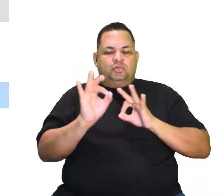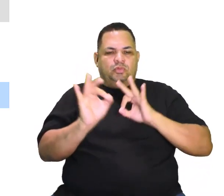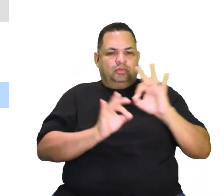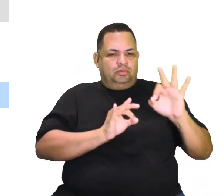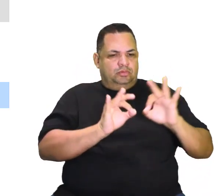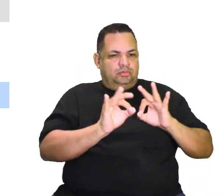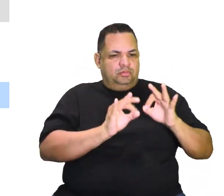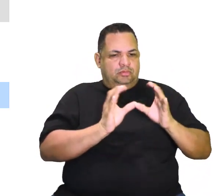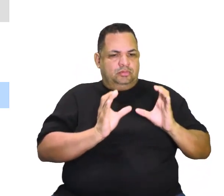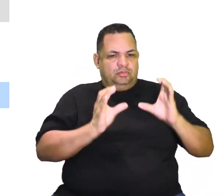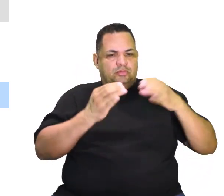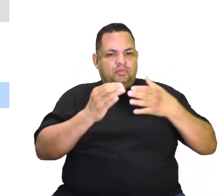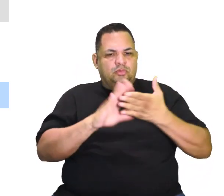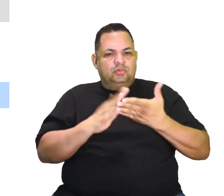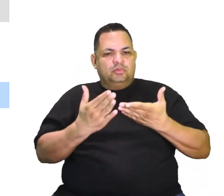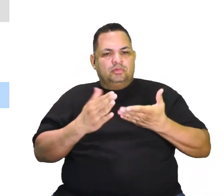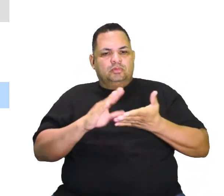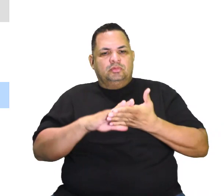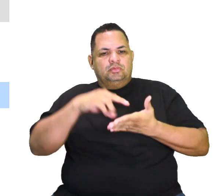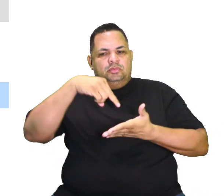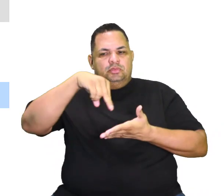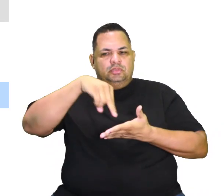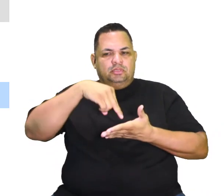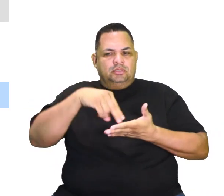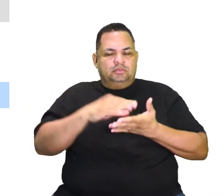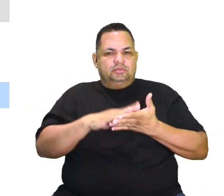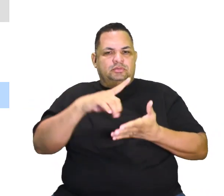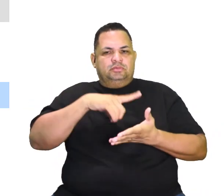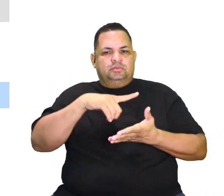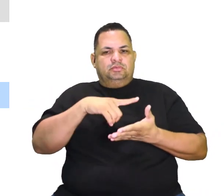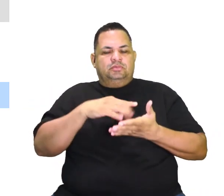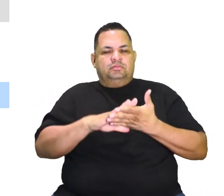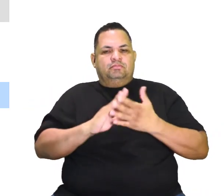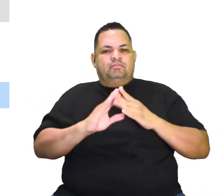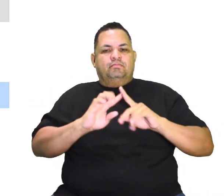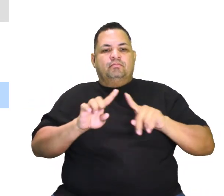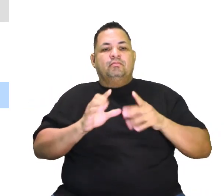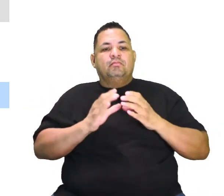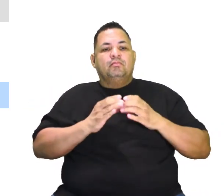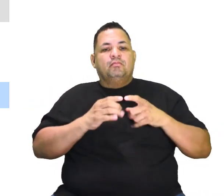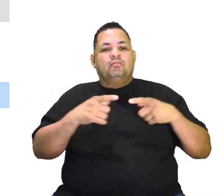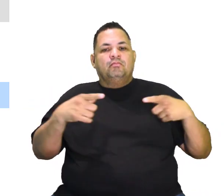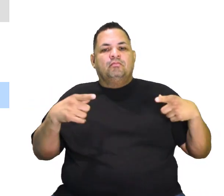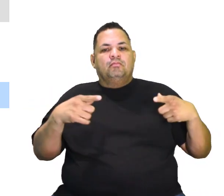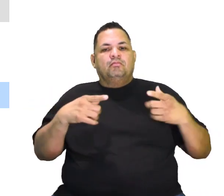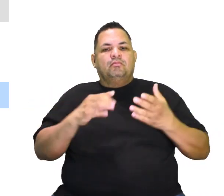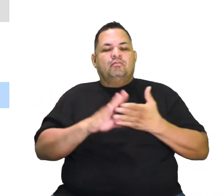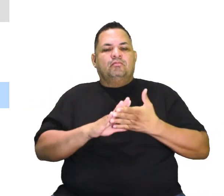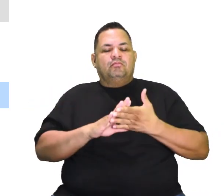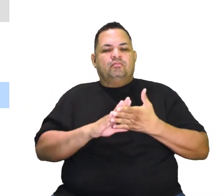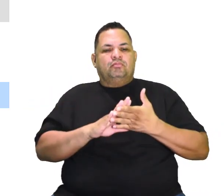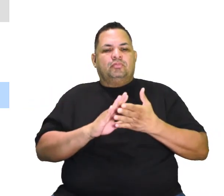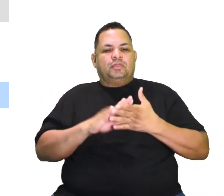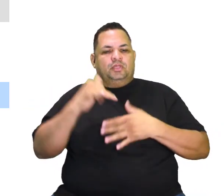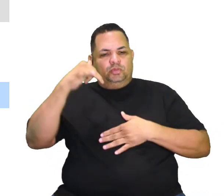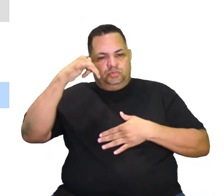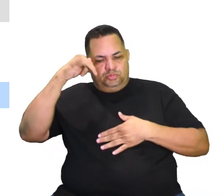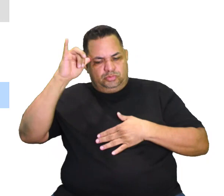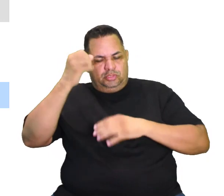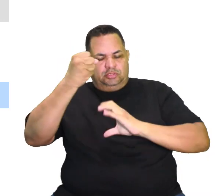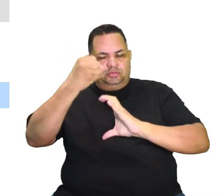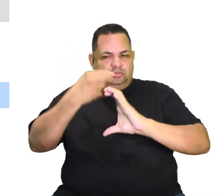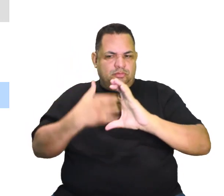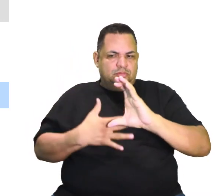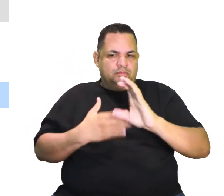coreografias, de grupos, de quadrilhas, mas a maioria é com o estilo do boi, né, boi